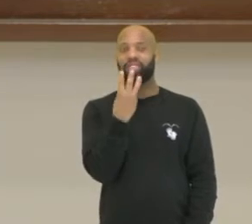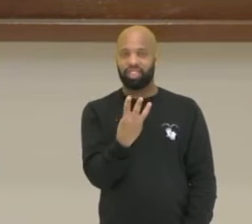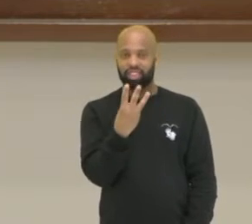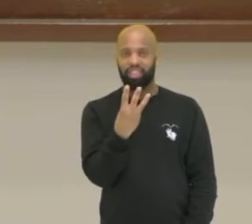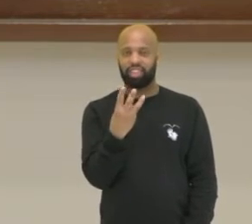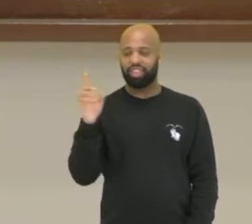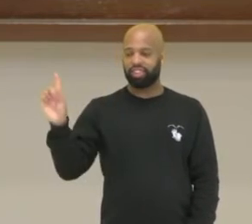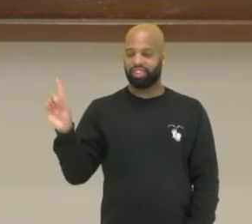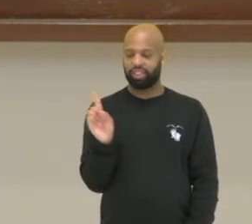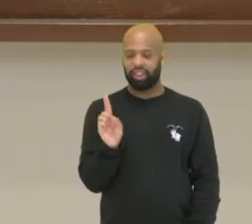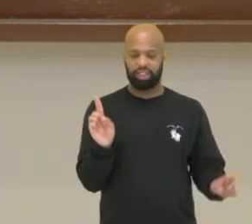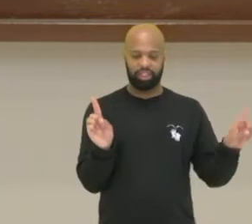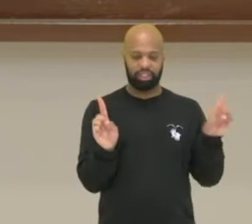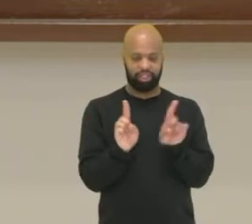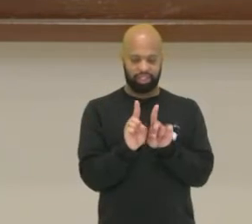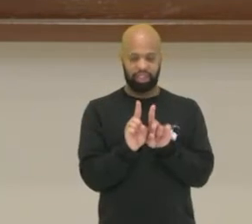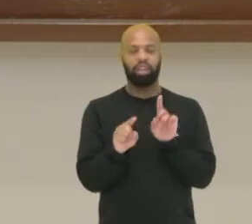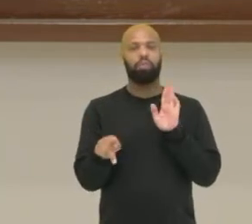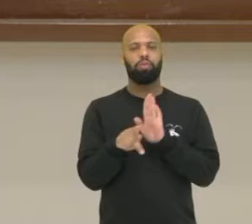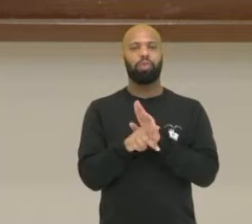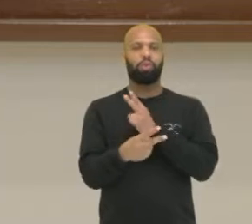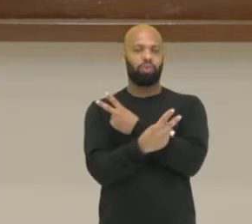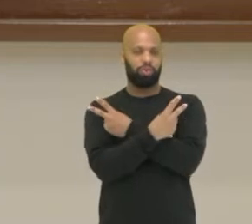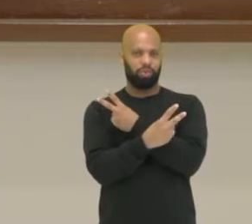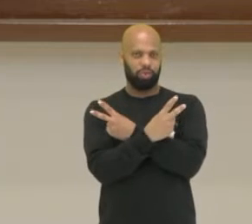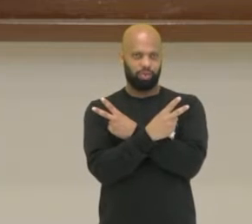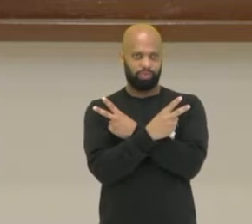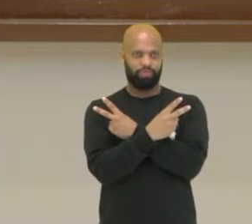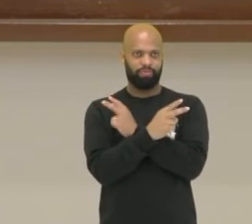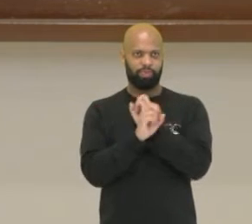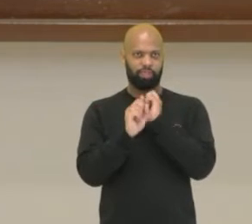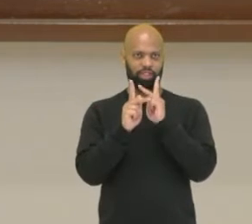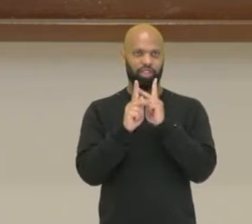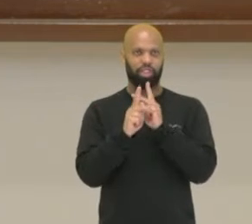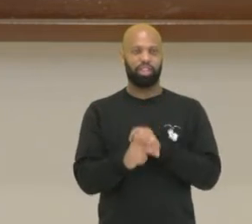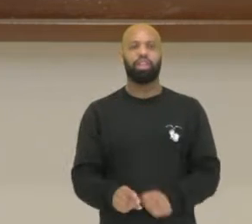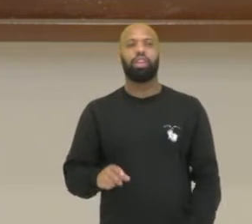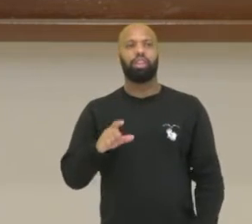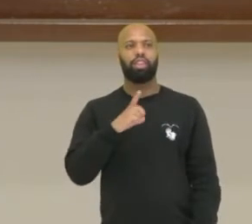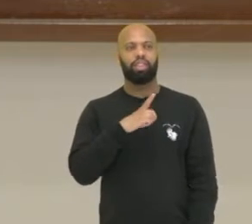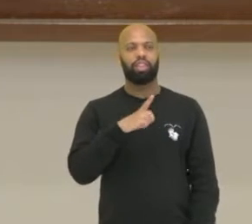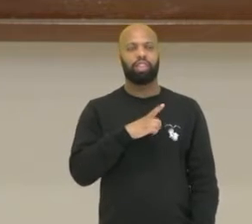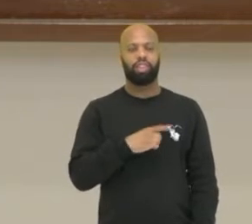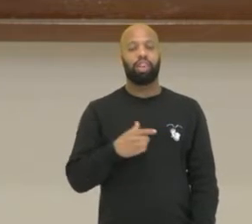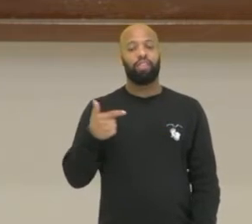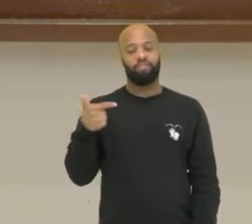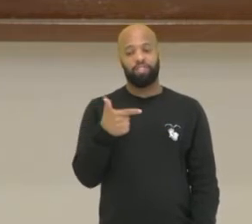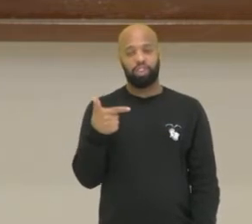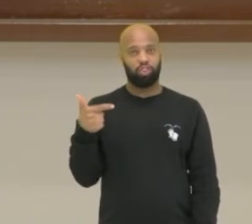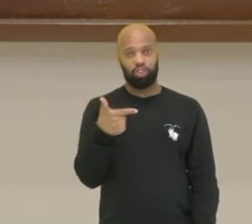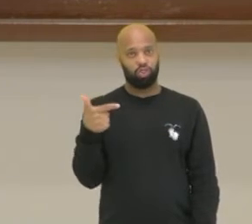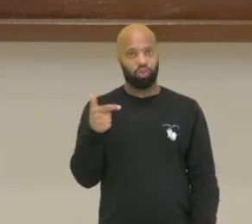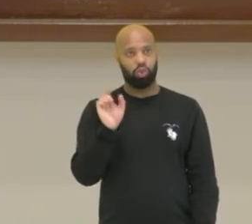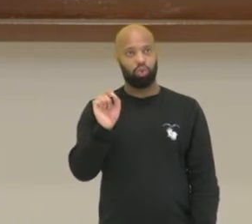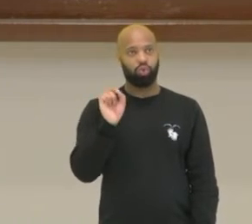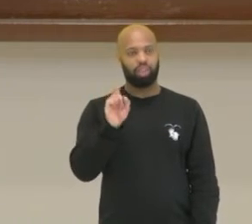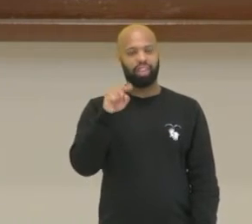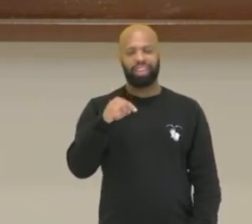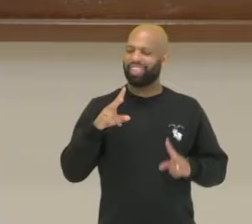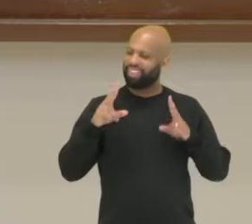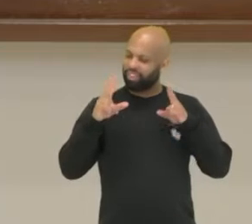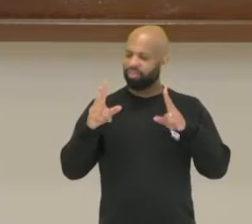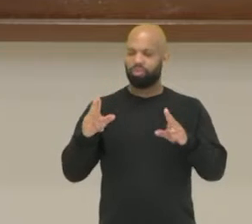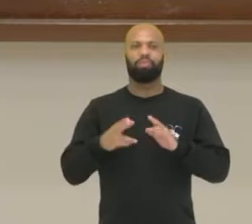23 pares de cromossomos, ok? 22 destes pares são